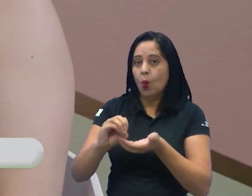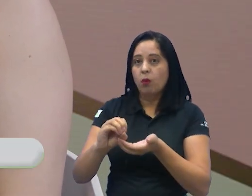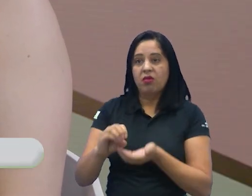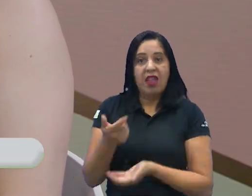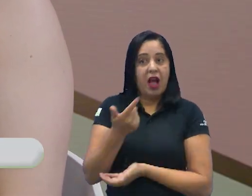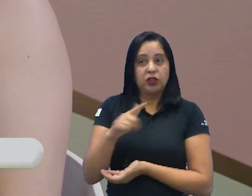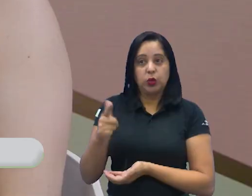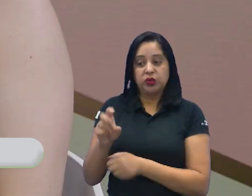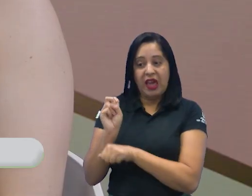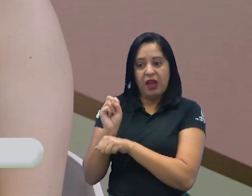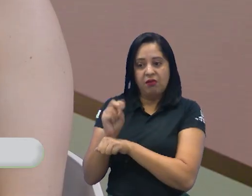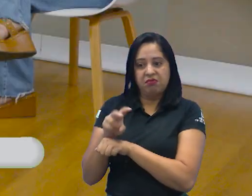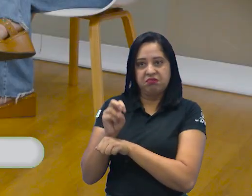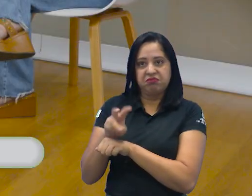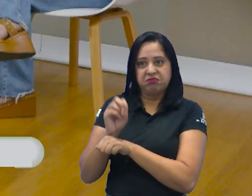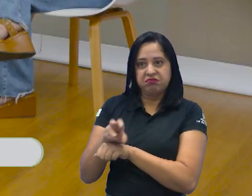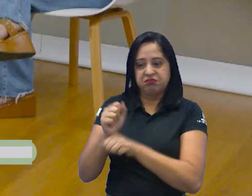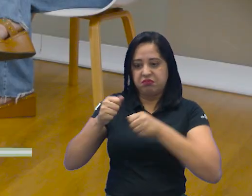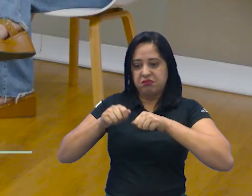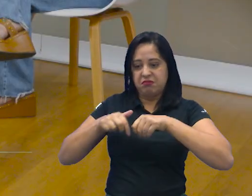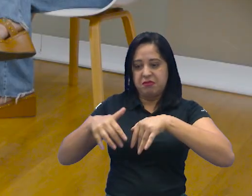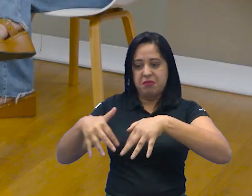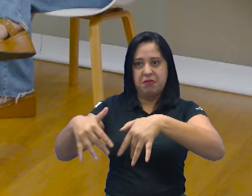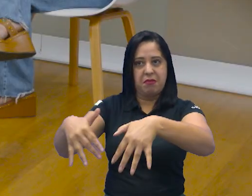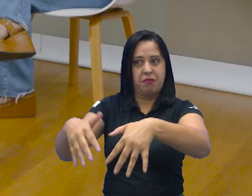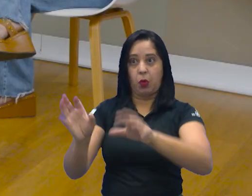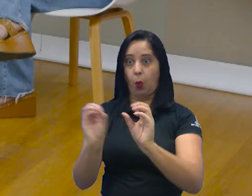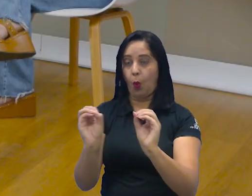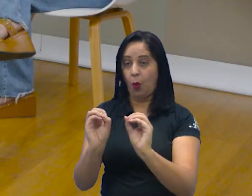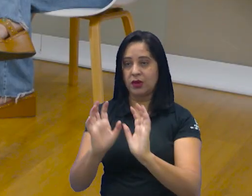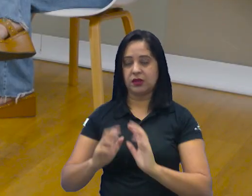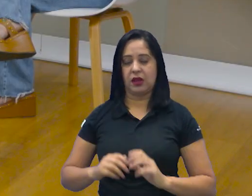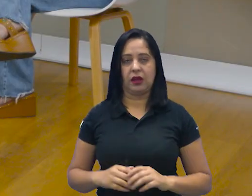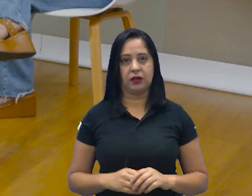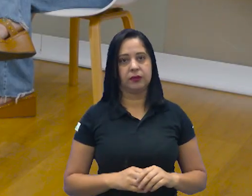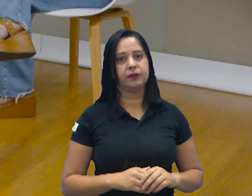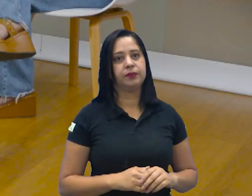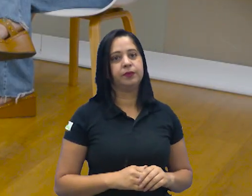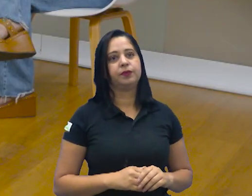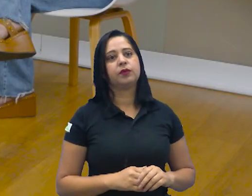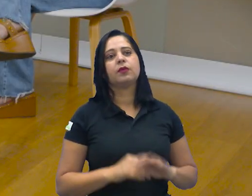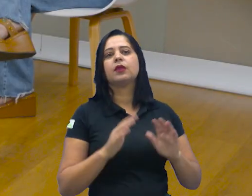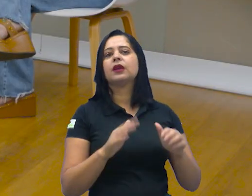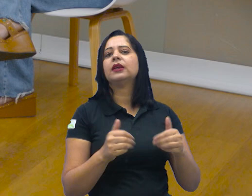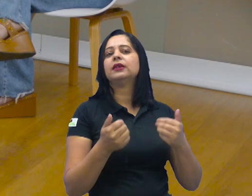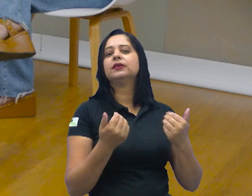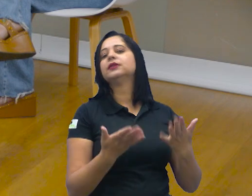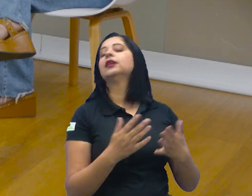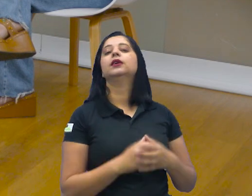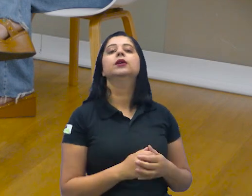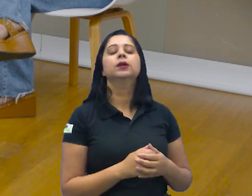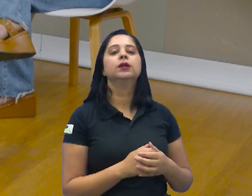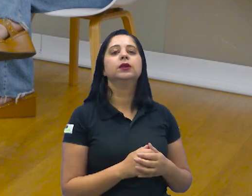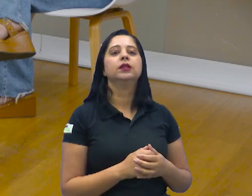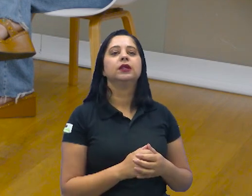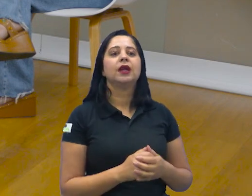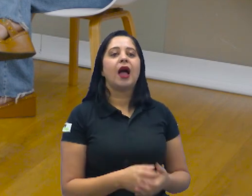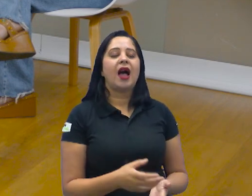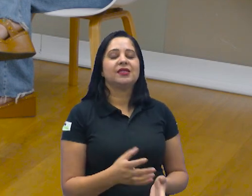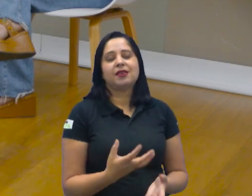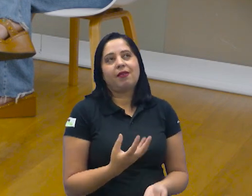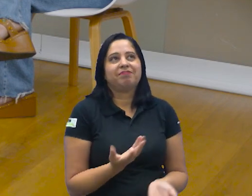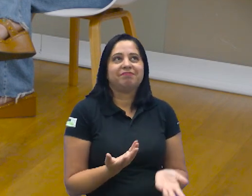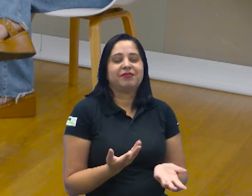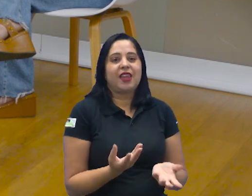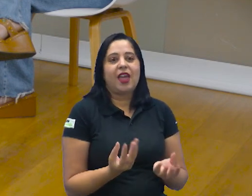uso de agrotóxico. Ah, perfeito. Isa, e quais são os principais benefícios desse tipo de estilo de vida, né? Já que você